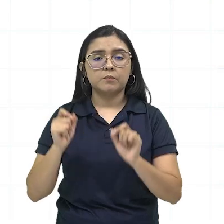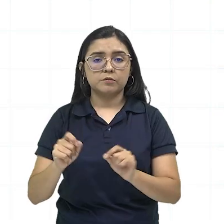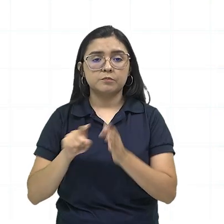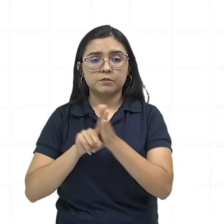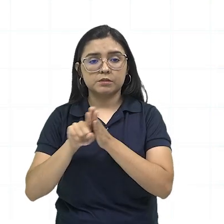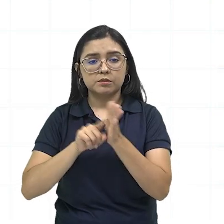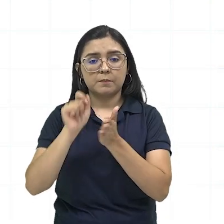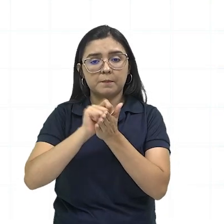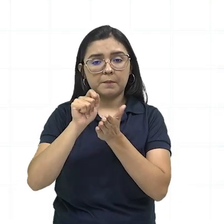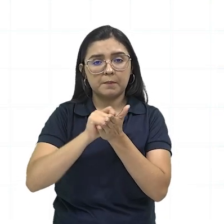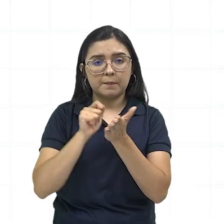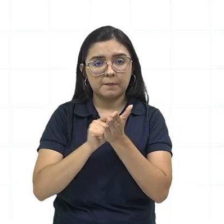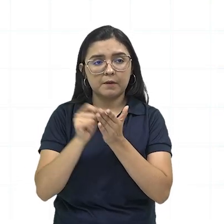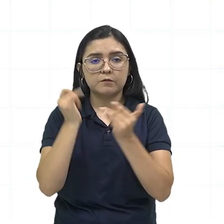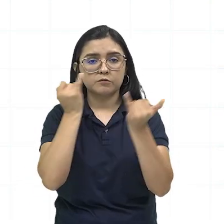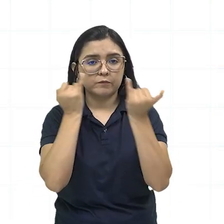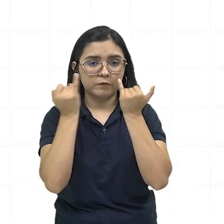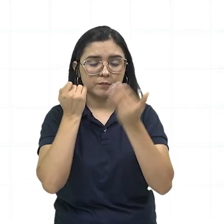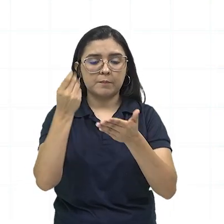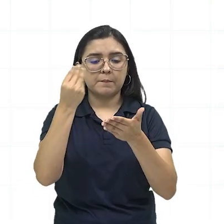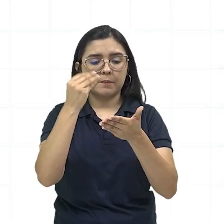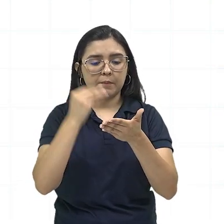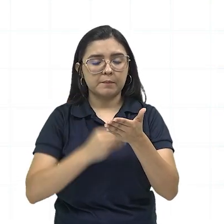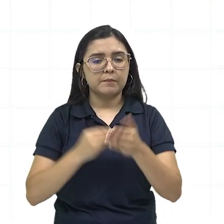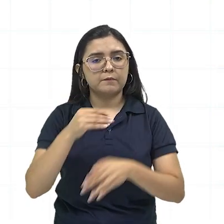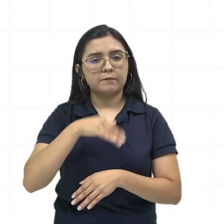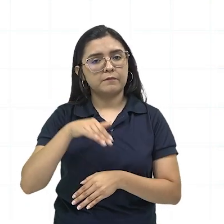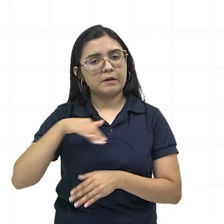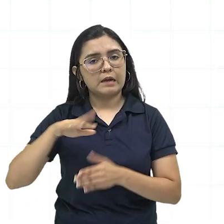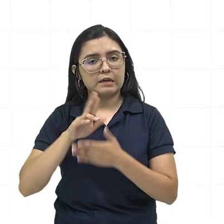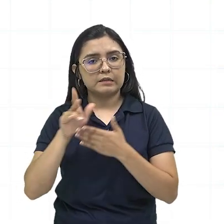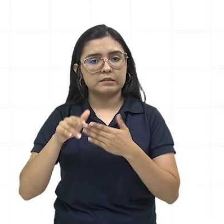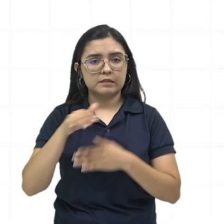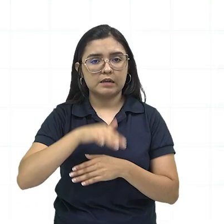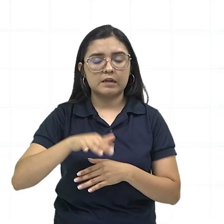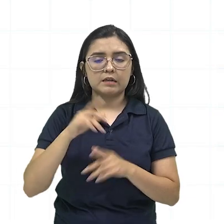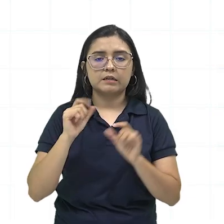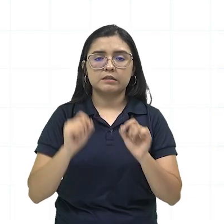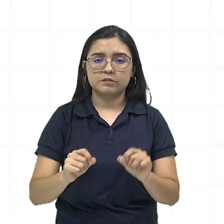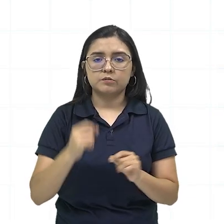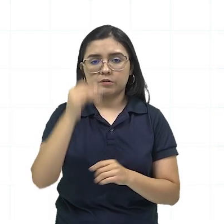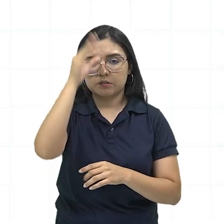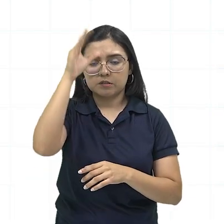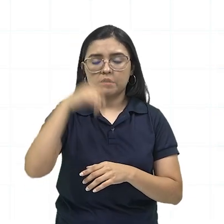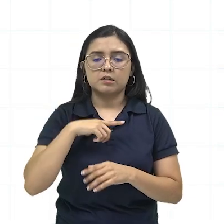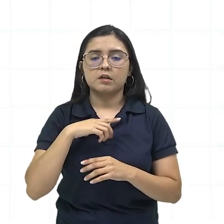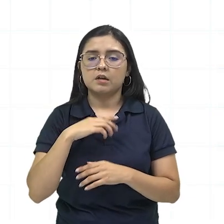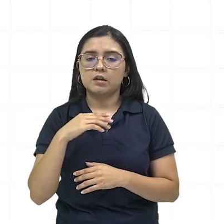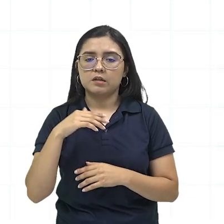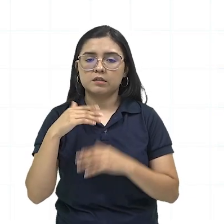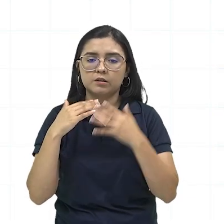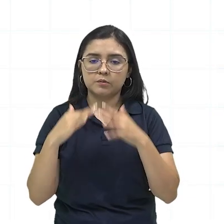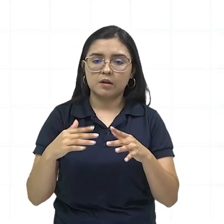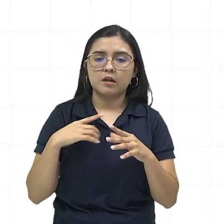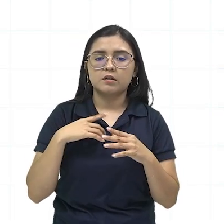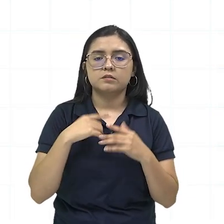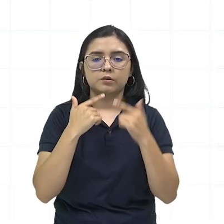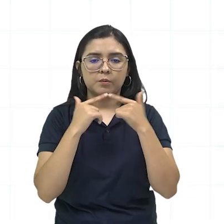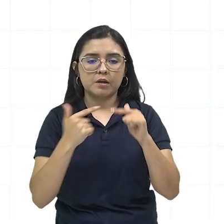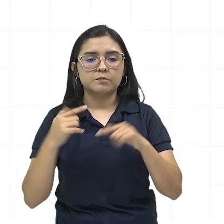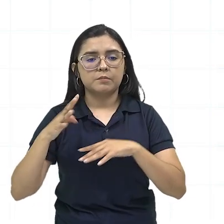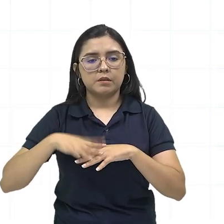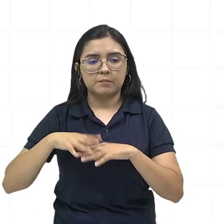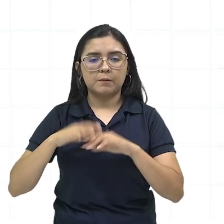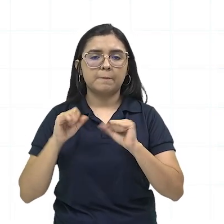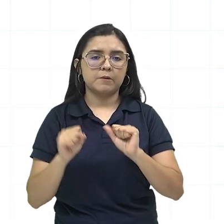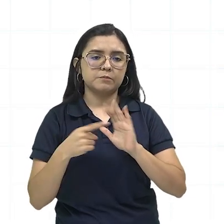dados que eles têm analisado nas diversas áreas do conhecimento, ciências naturais, linguagens, matemática, tudo isso pode